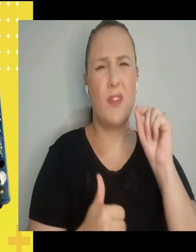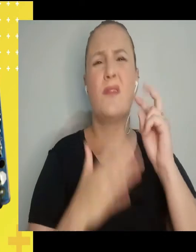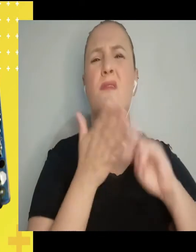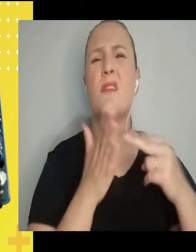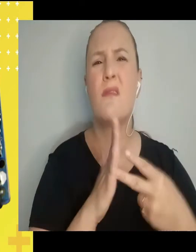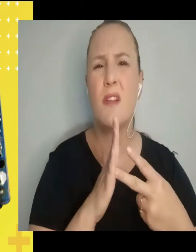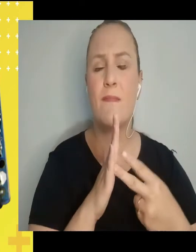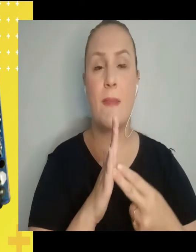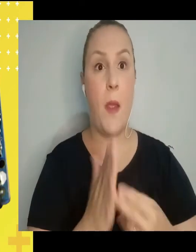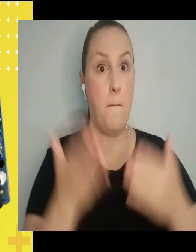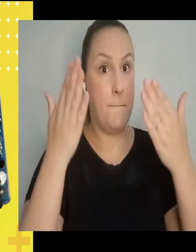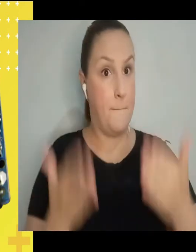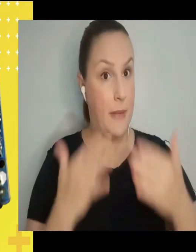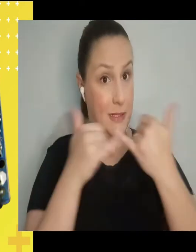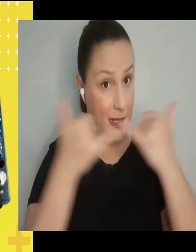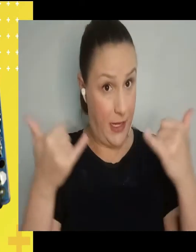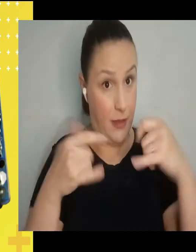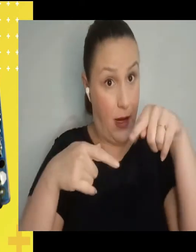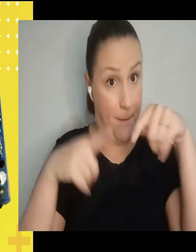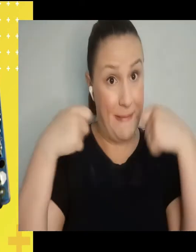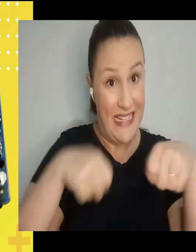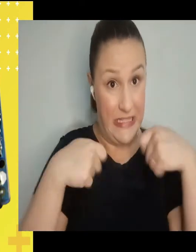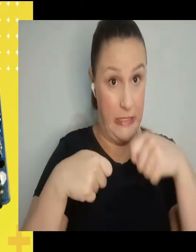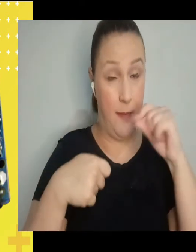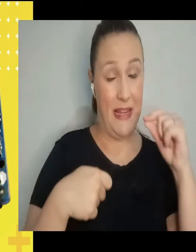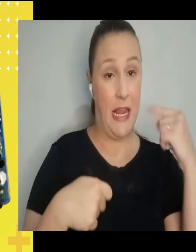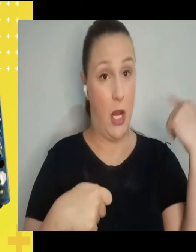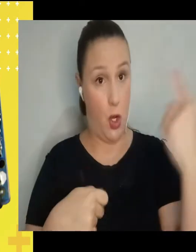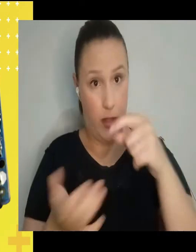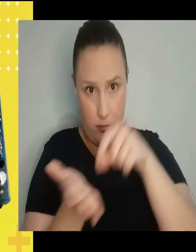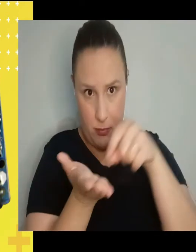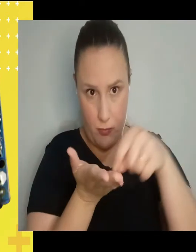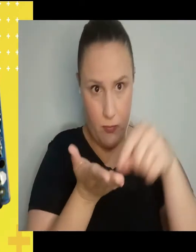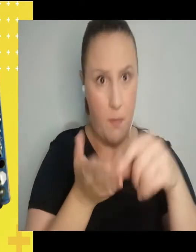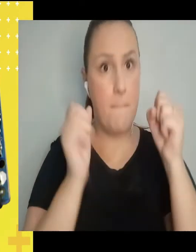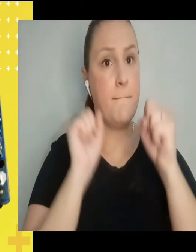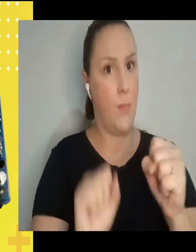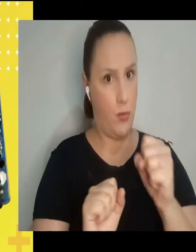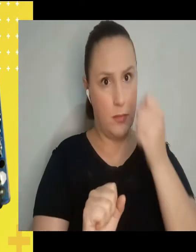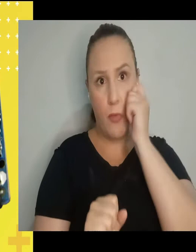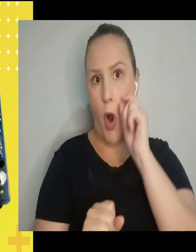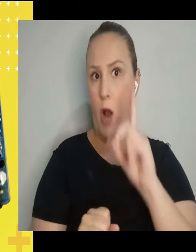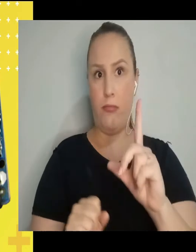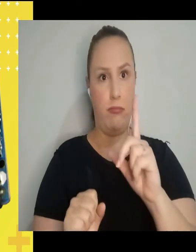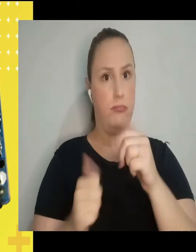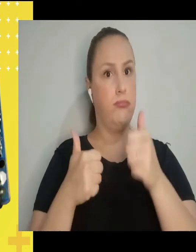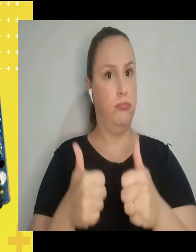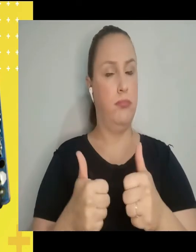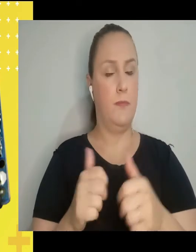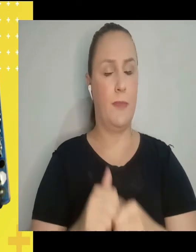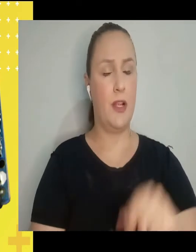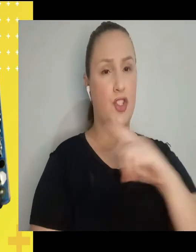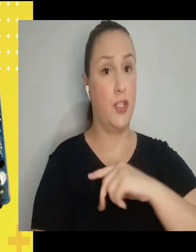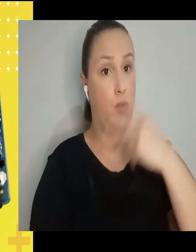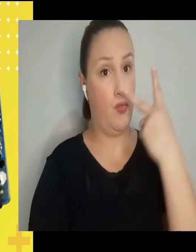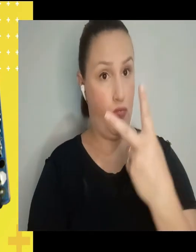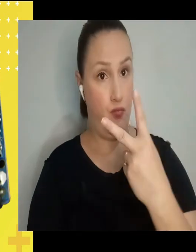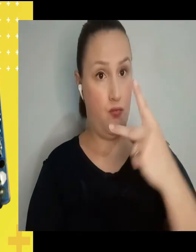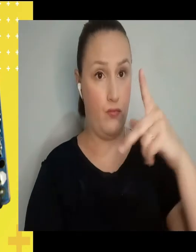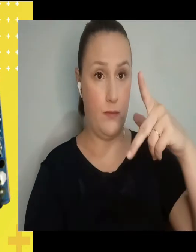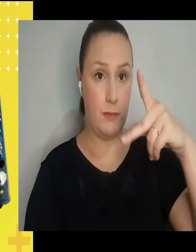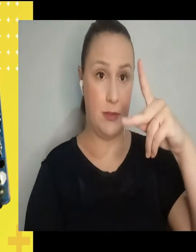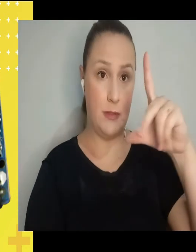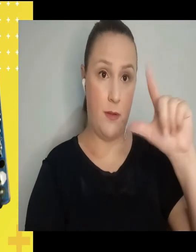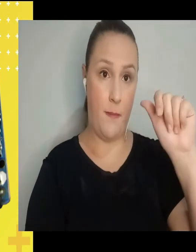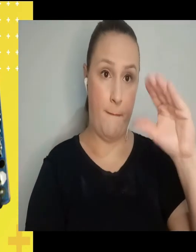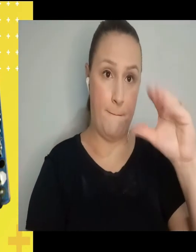Isso significa o quê? É a carga elétrica necessária para que a nossa placa funcione. A